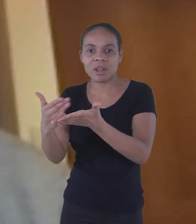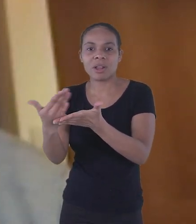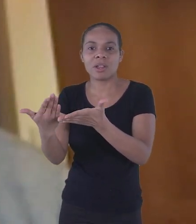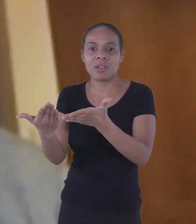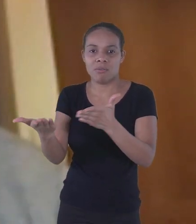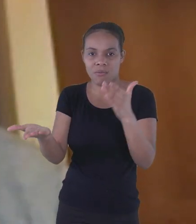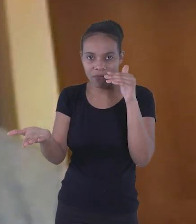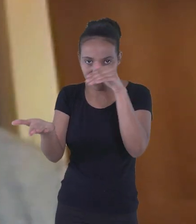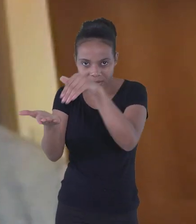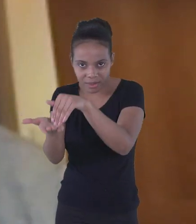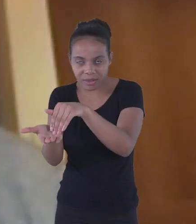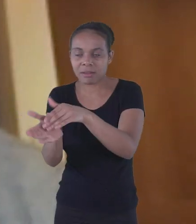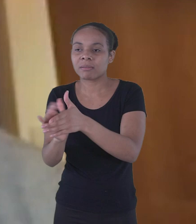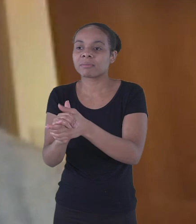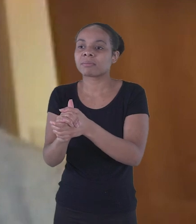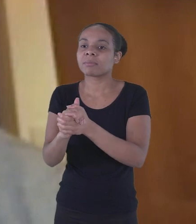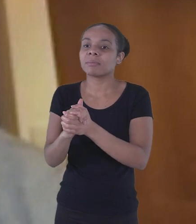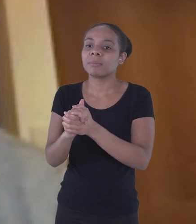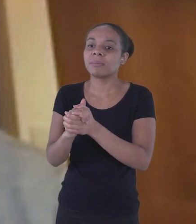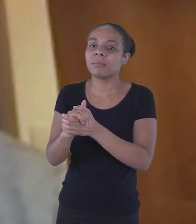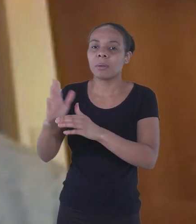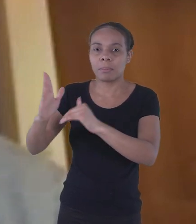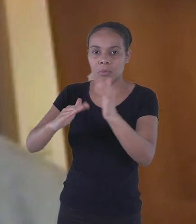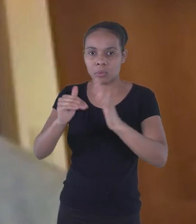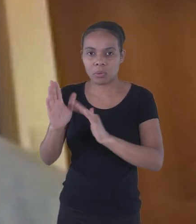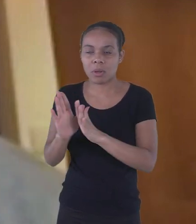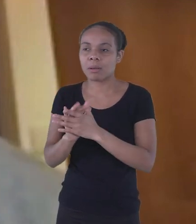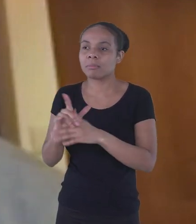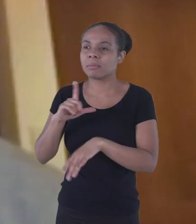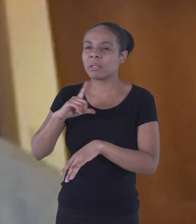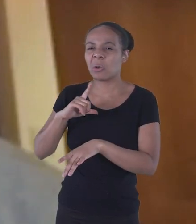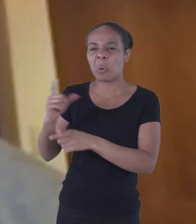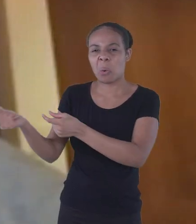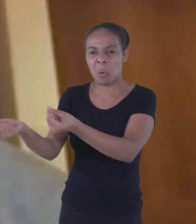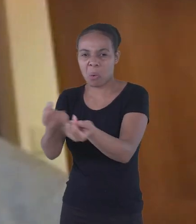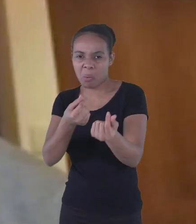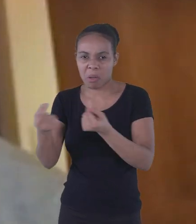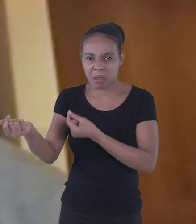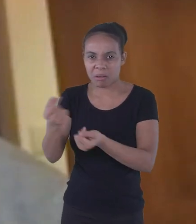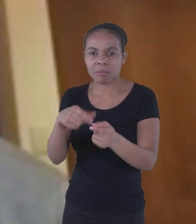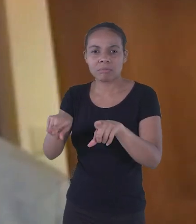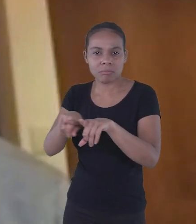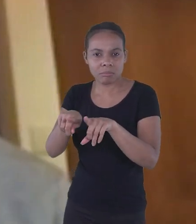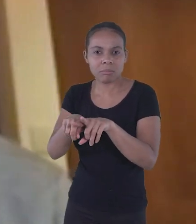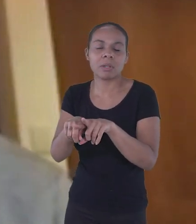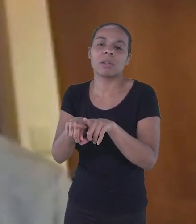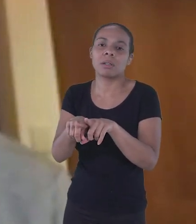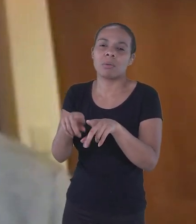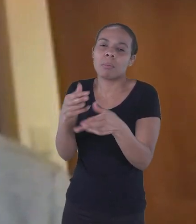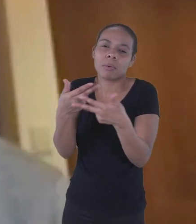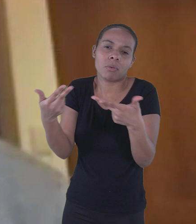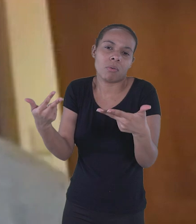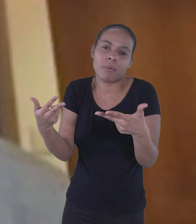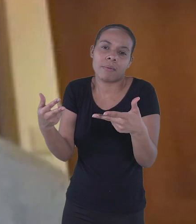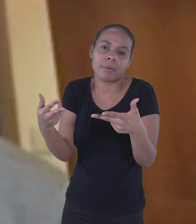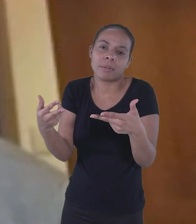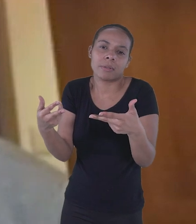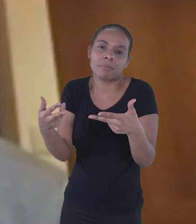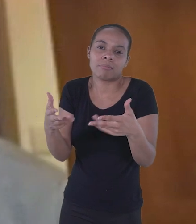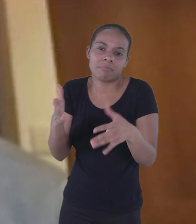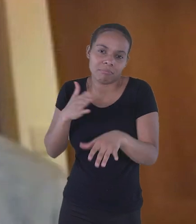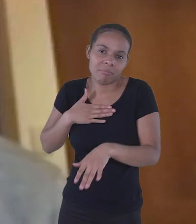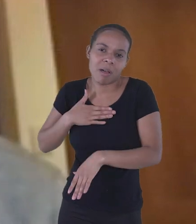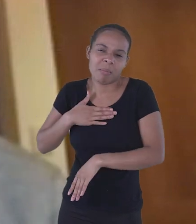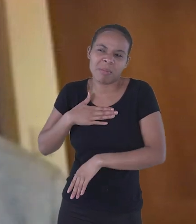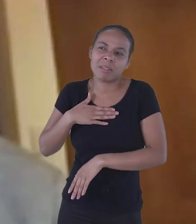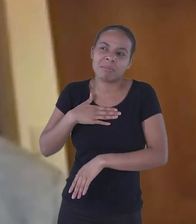eram literariamente verdadeiras, que era comercial. Uma coisa infantil um pouco da minha parte também. Eu escrevi um romance sobre um editor